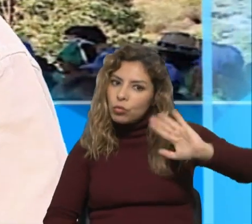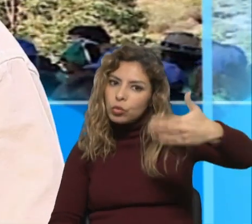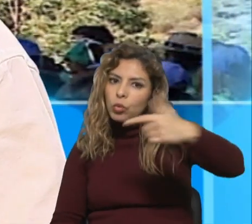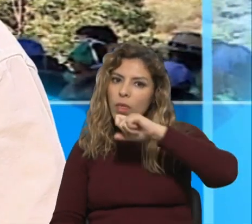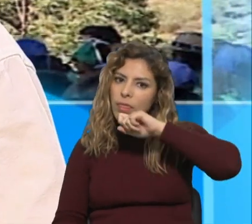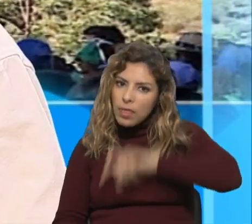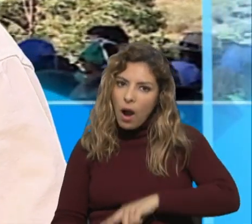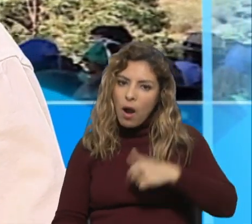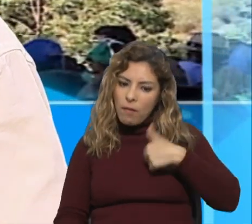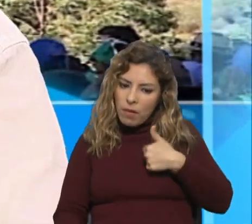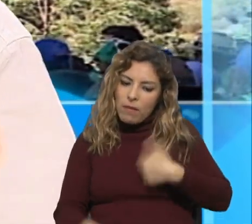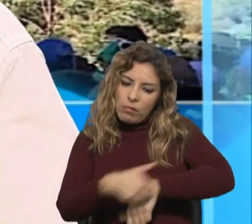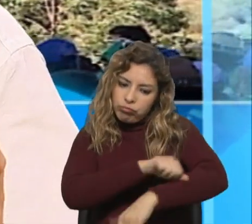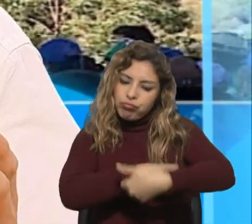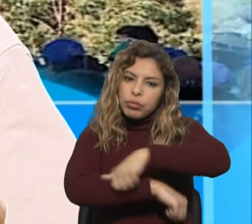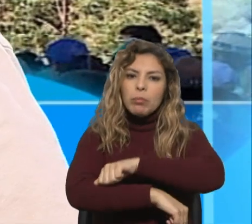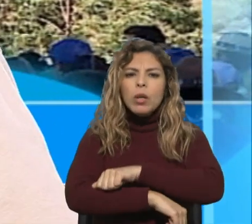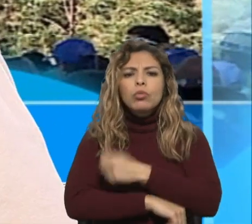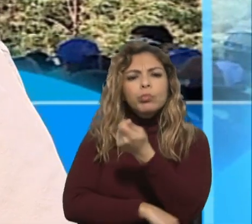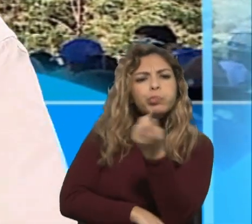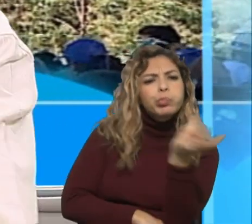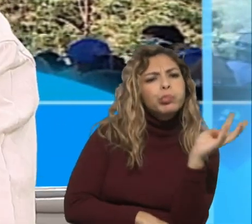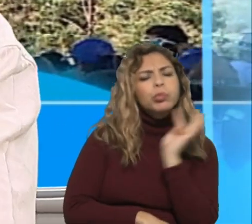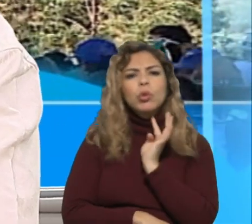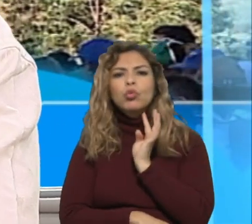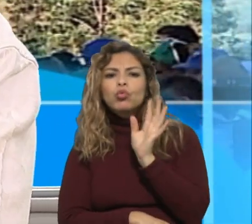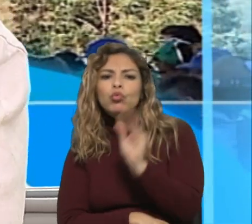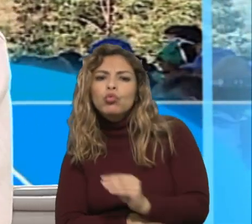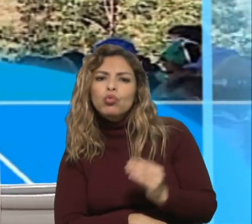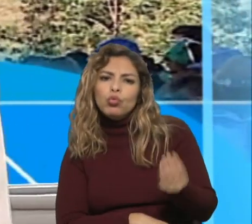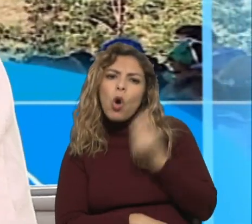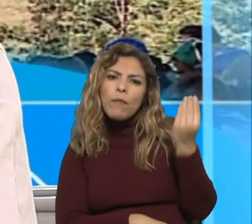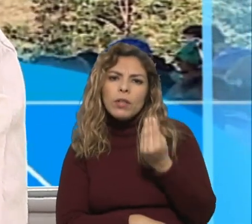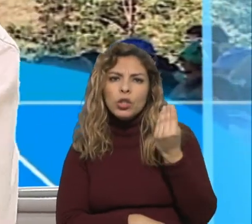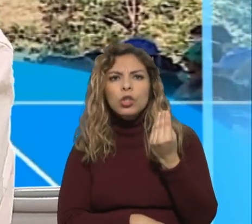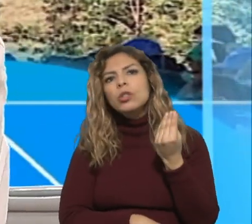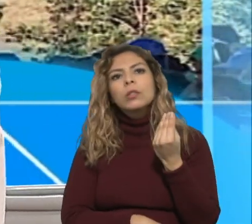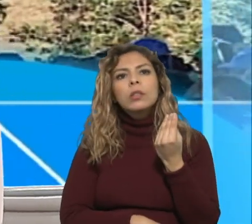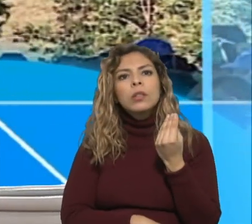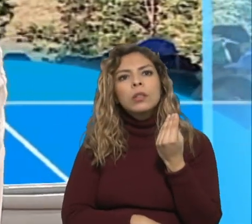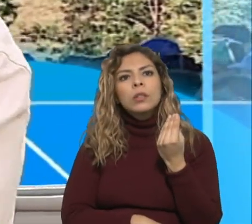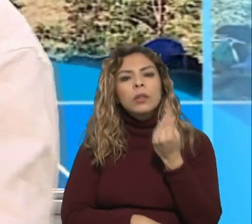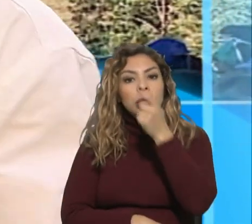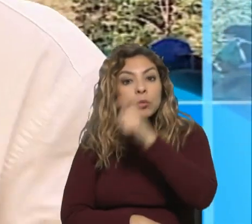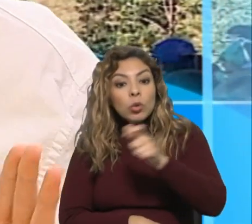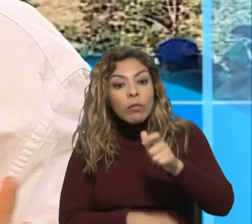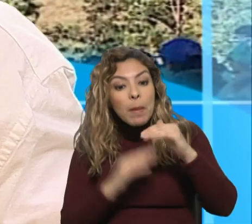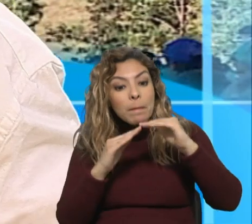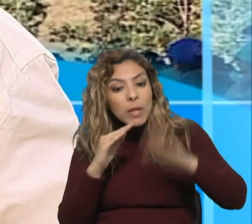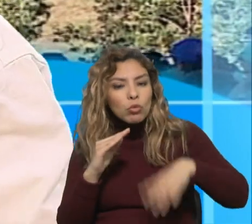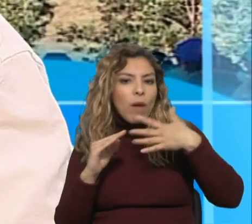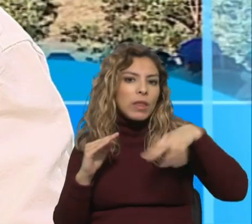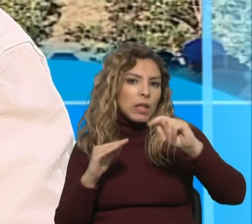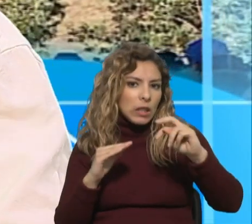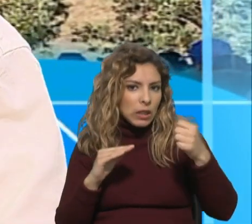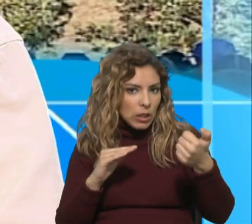esperança, fomos ver quantos jovens então é que tínhamos em Portugal. Quantos jovens, melhor dizendo, quantas pessoas abaixo dos 35 tínhamos em